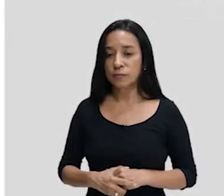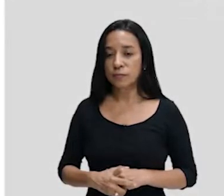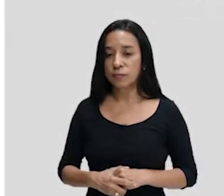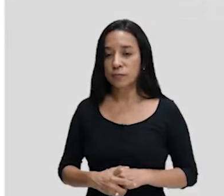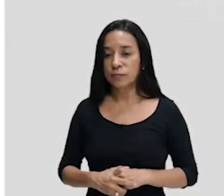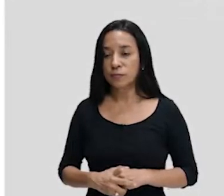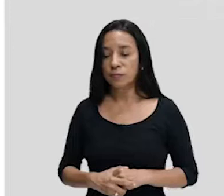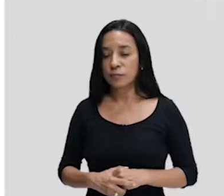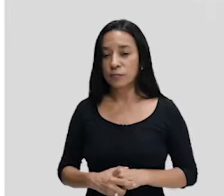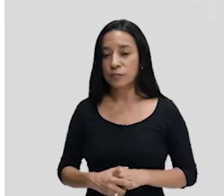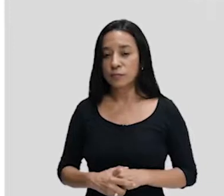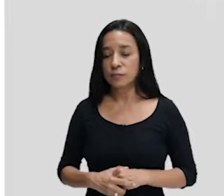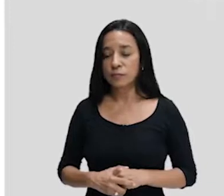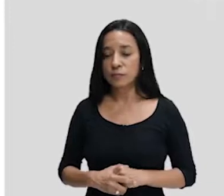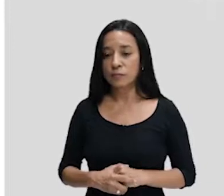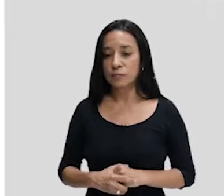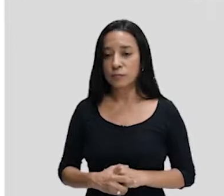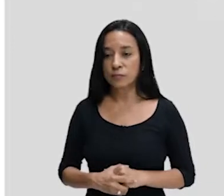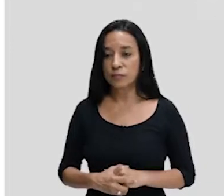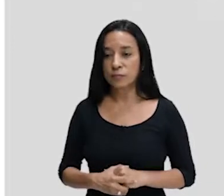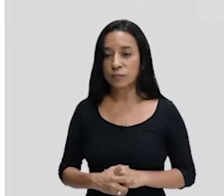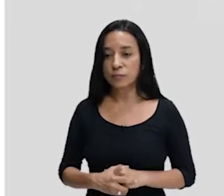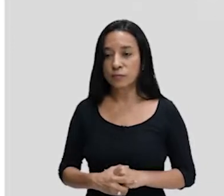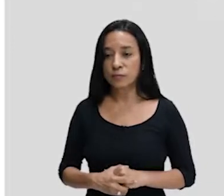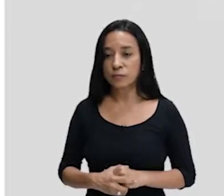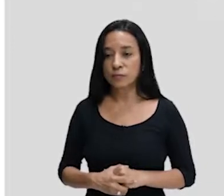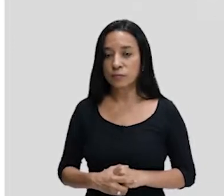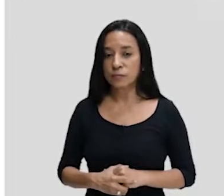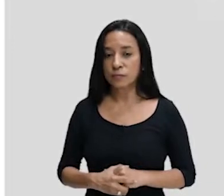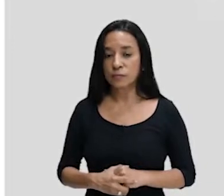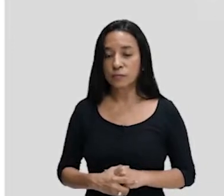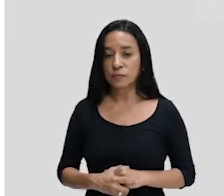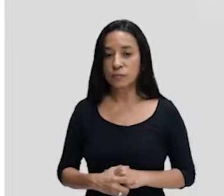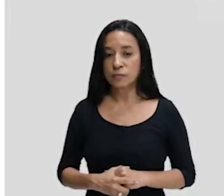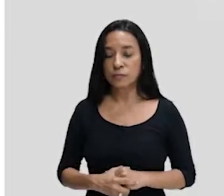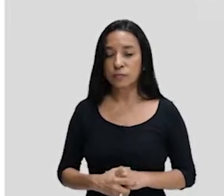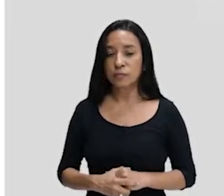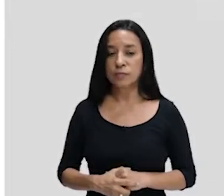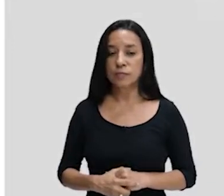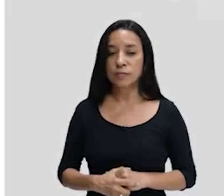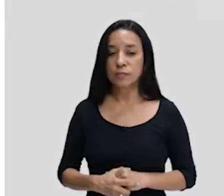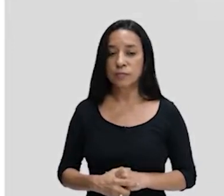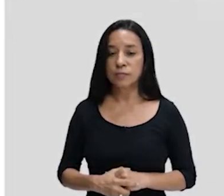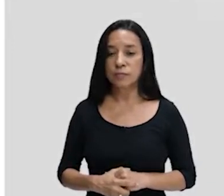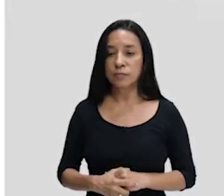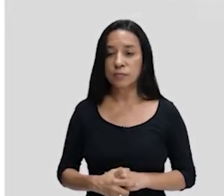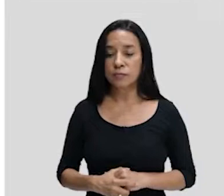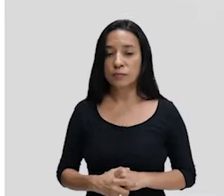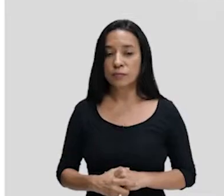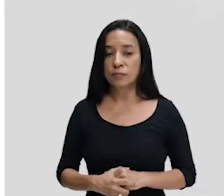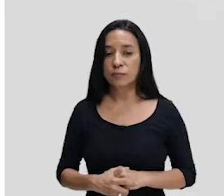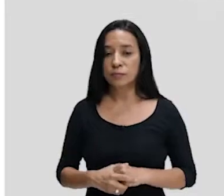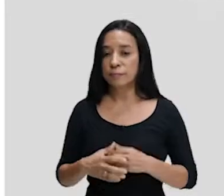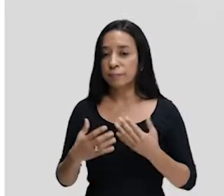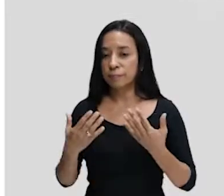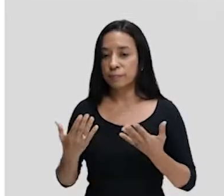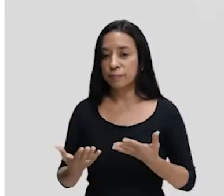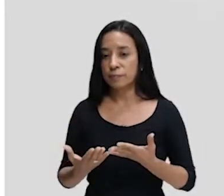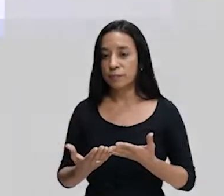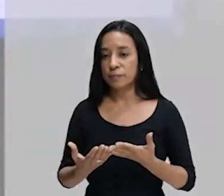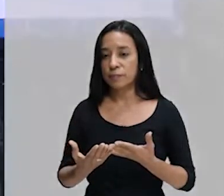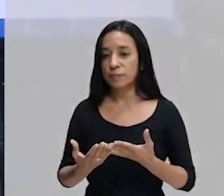alfareria. Tierra dura, suave, água, fuego, fresco e caliente. Então, há